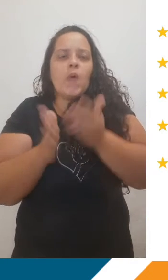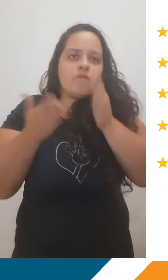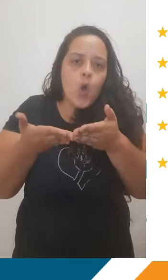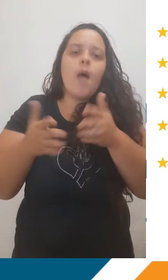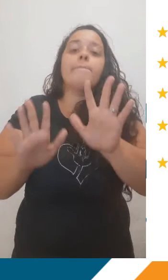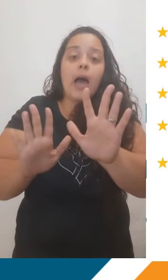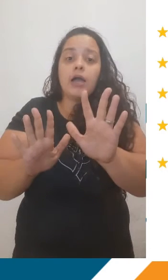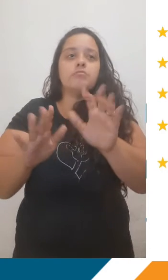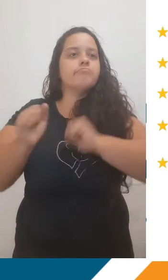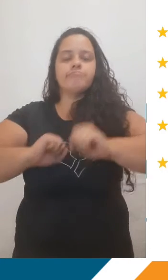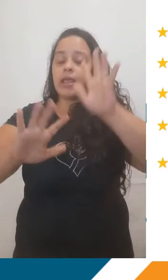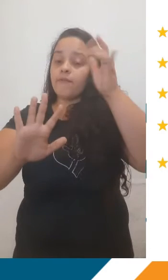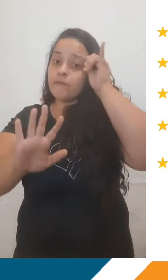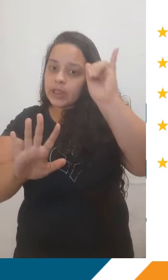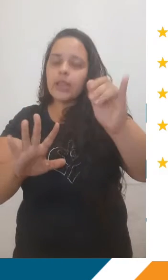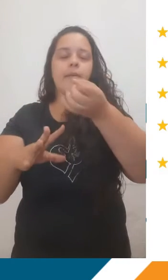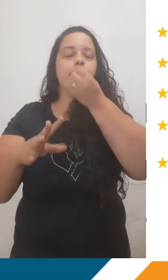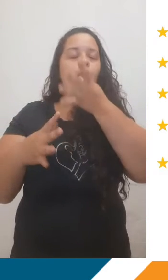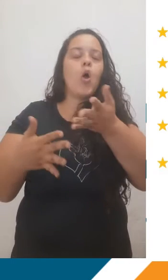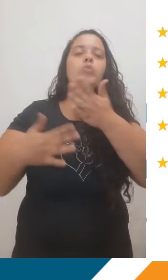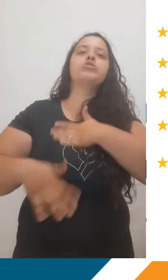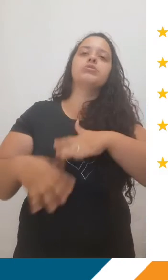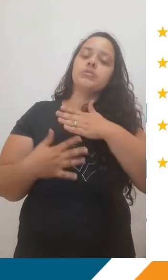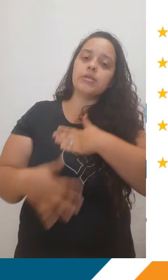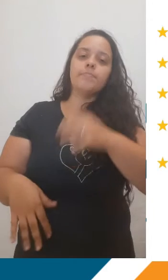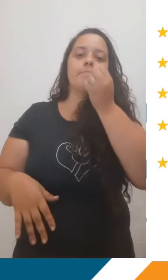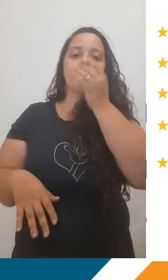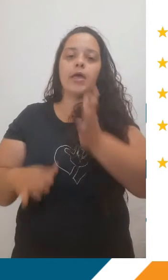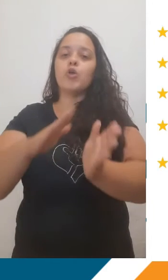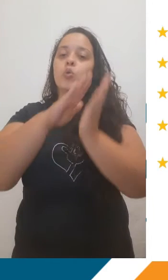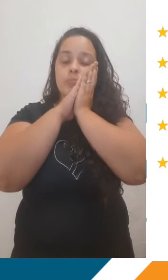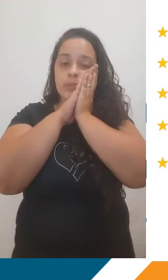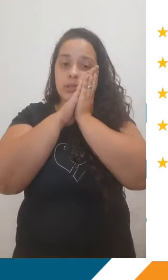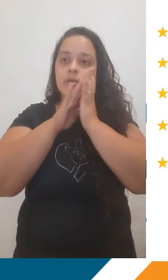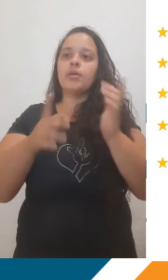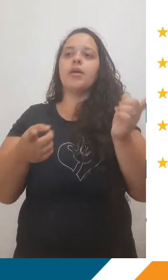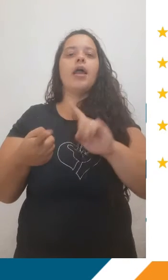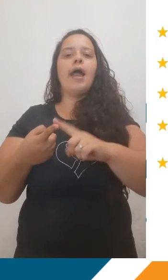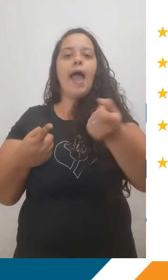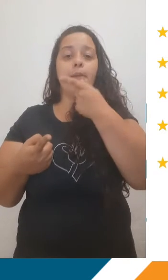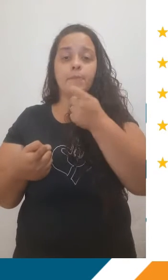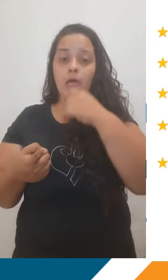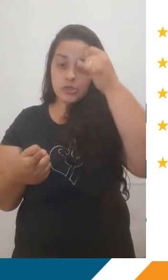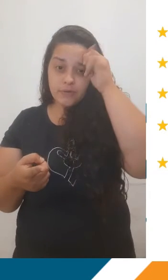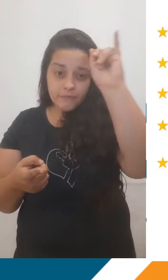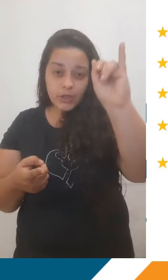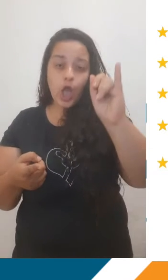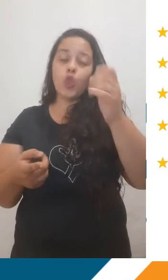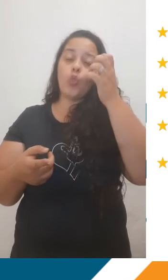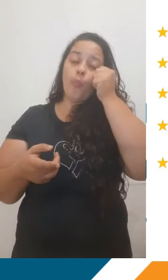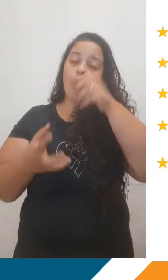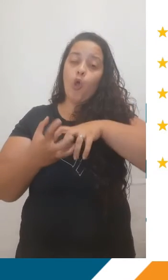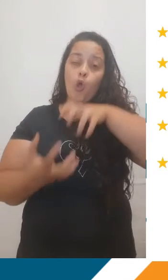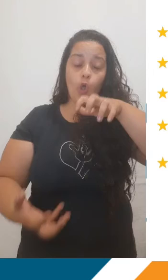Mas tem que dormir bem, tá? Tenta pelo menos, né? Mas não consuma calmantes, remédios, tá? Porque